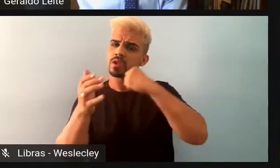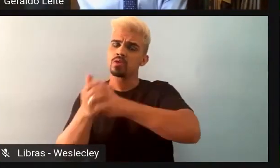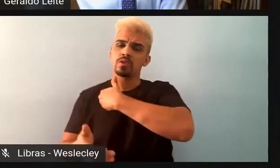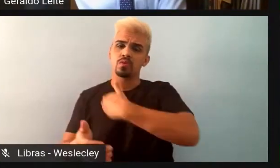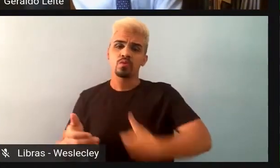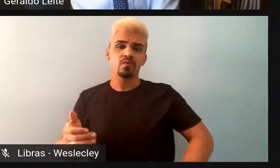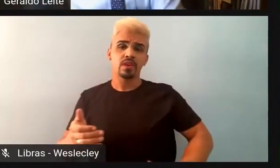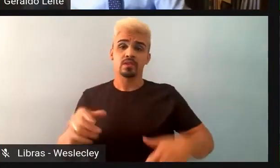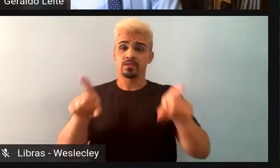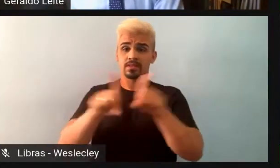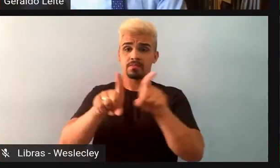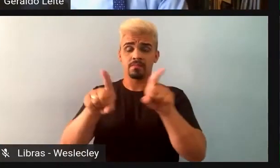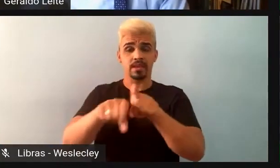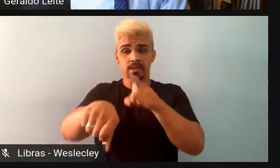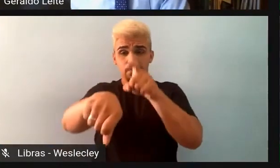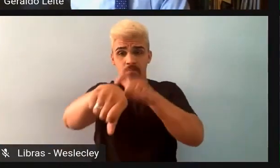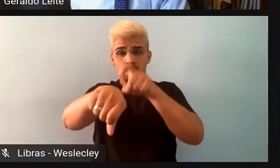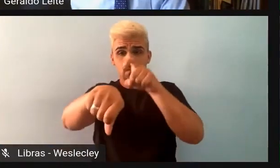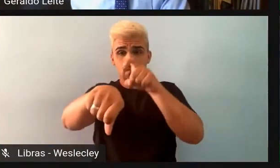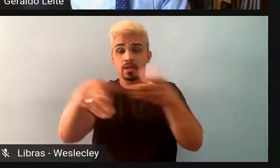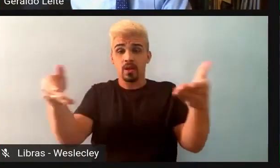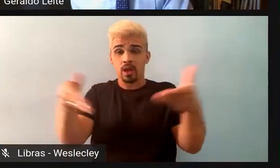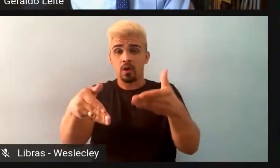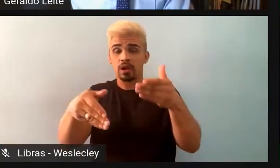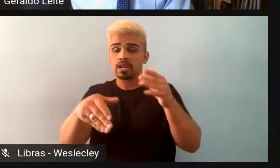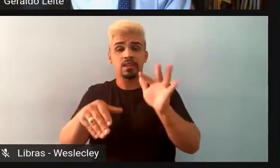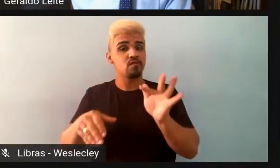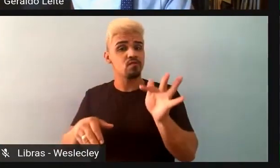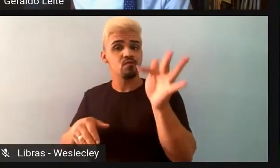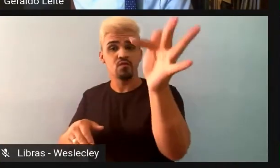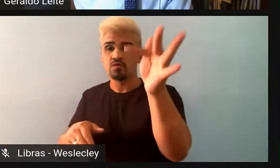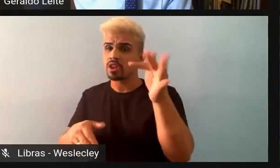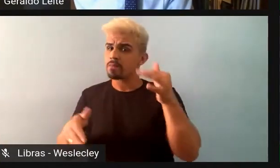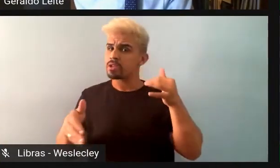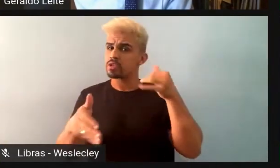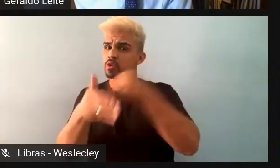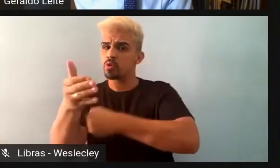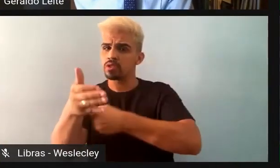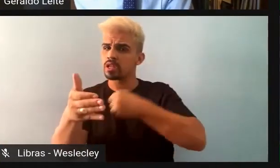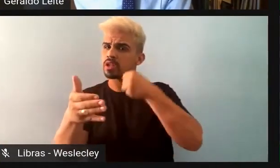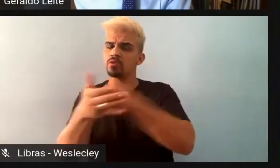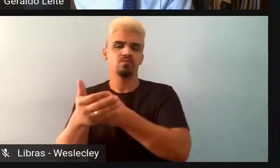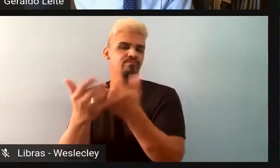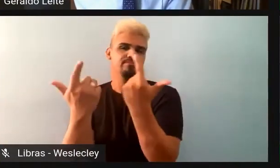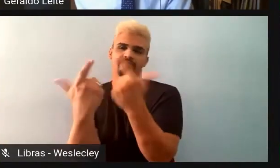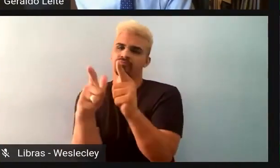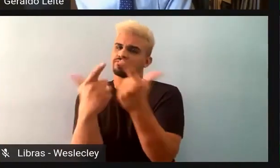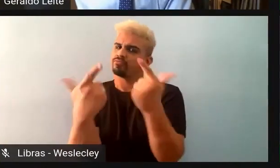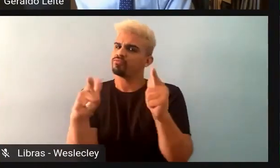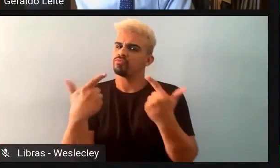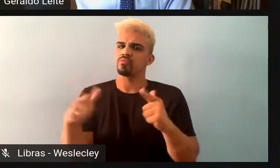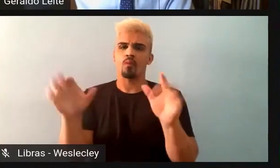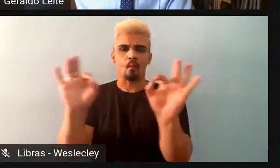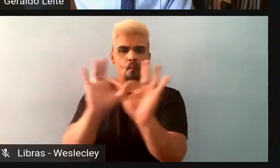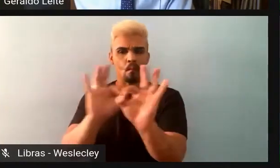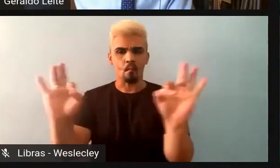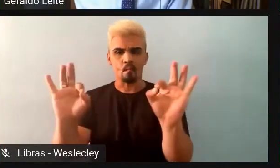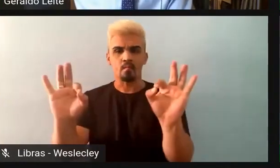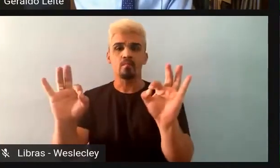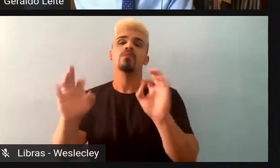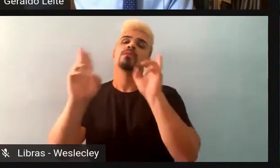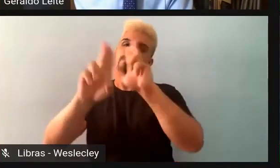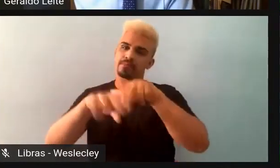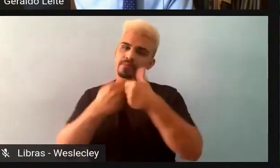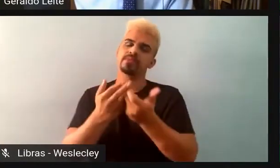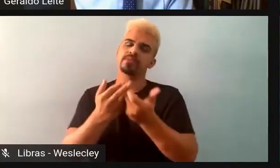nem em momentos posteriores, enfrentar o legado do escravismo sobre a sua história, sobre a sua constituição